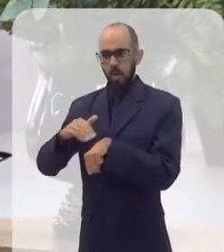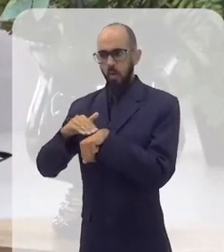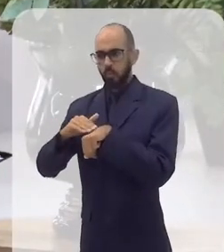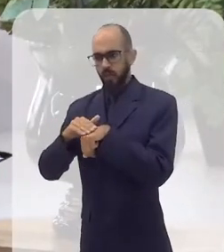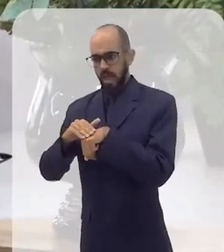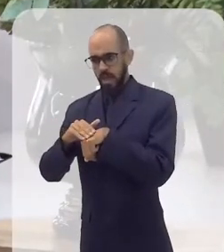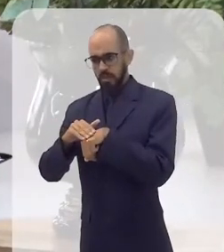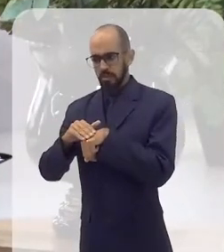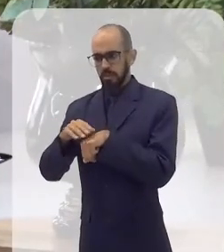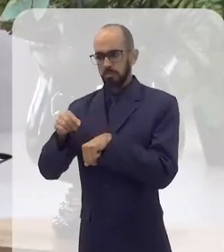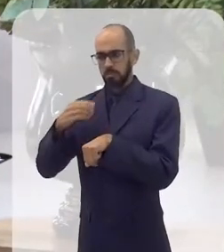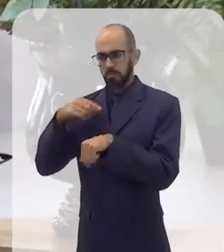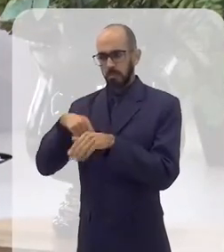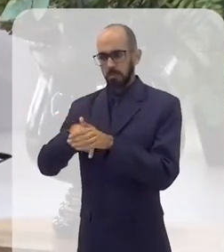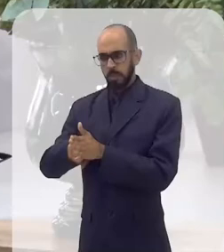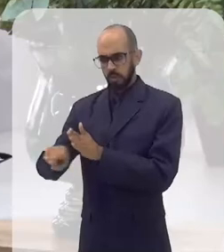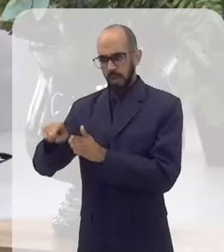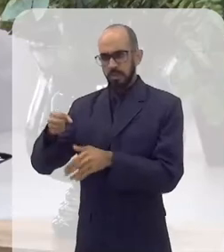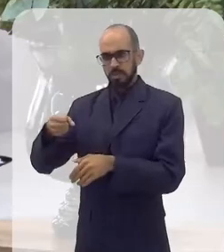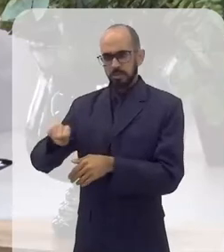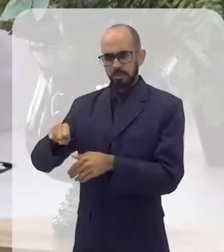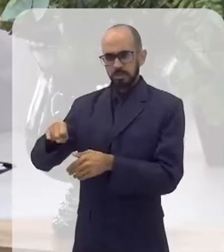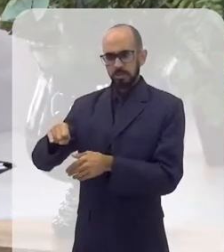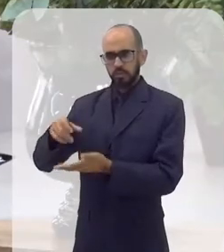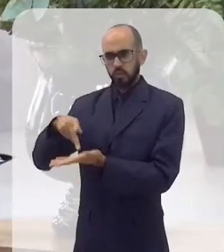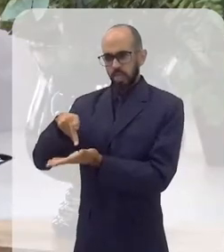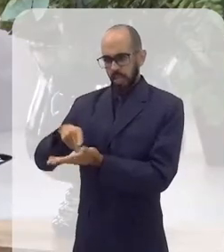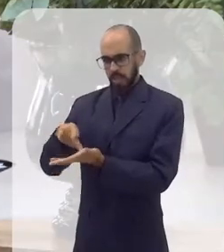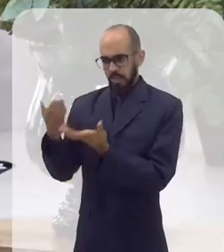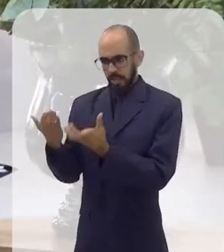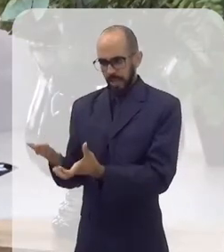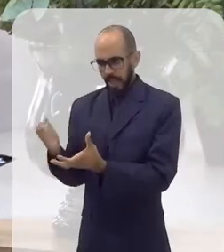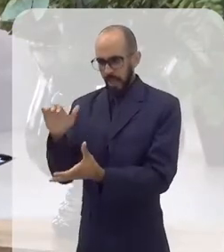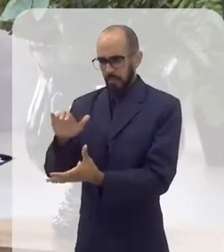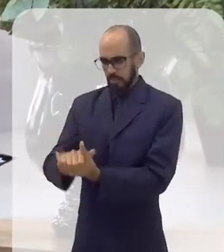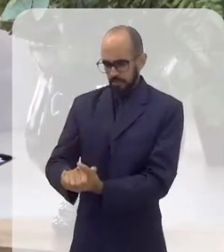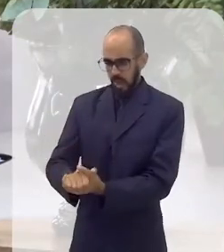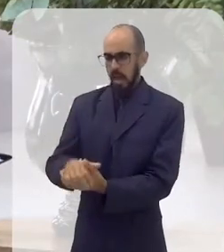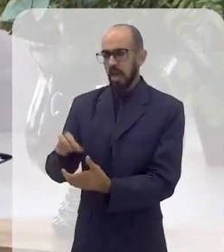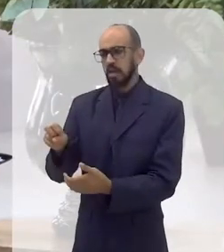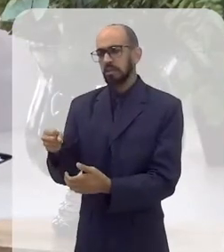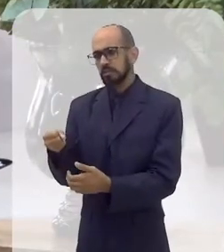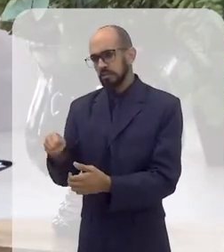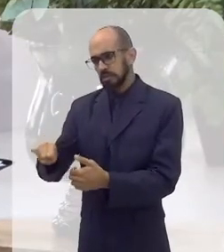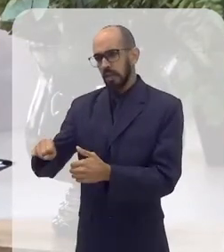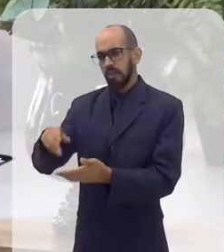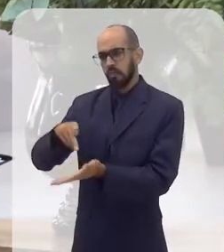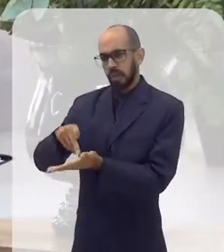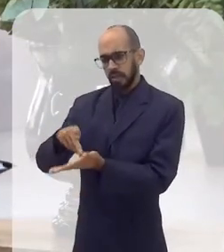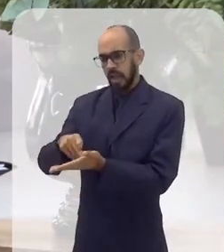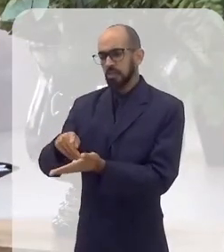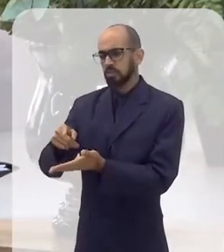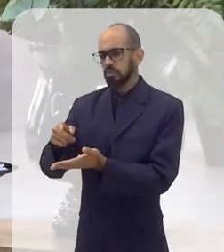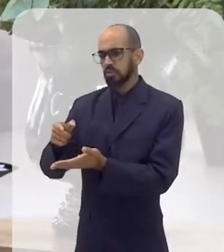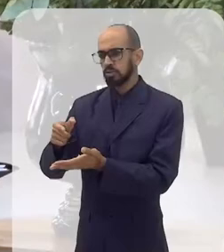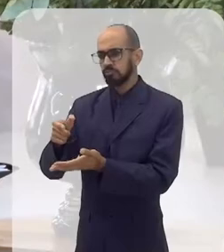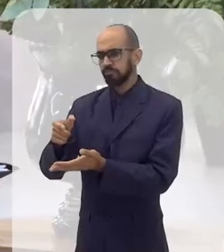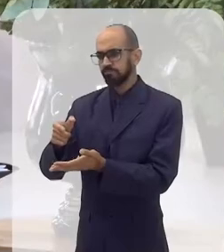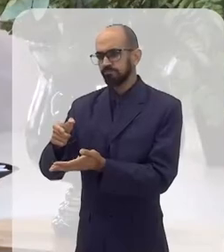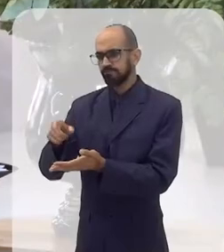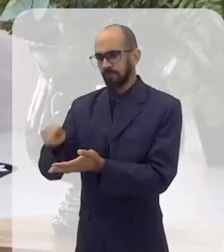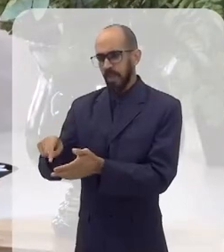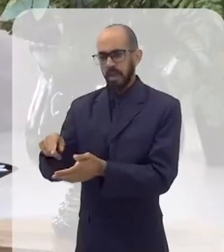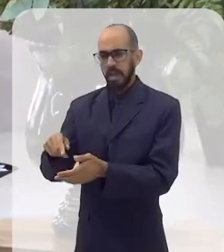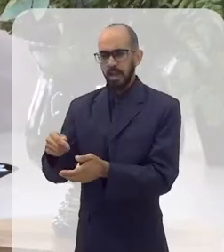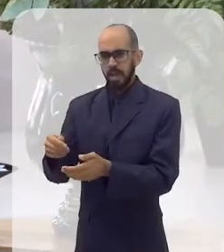algum tipo de conversa com eles para saber se é isso mesmo que ele quer, se é o passo correto que ele está